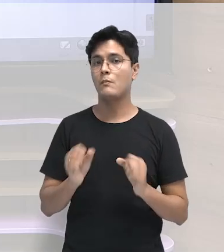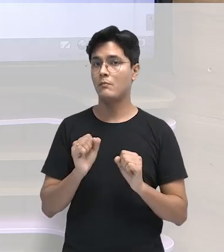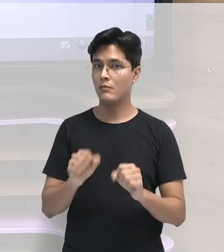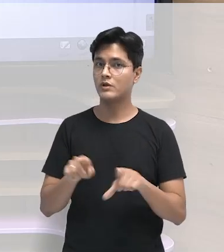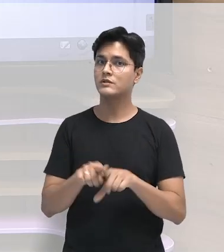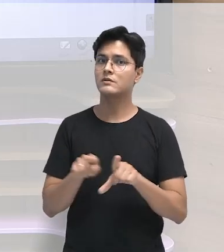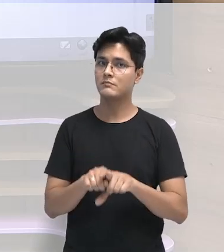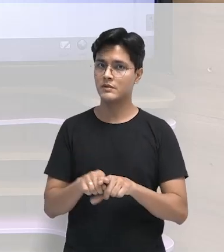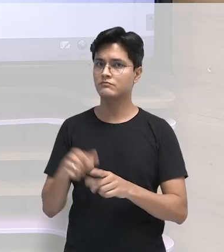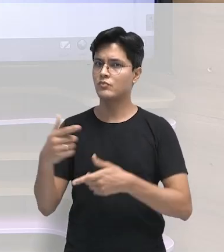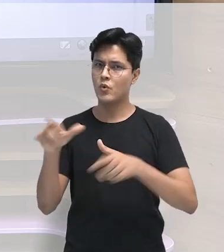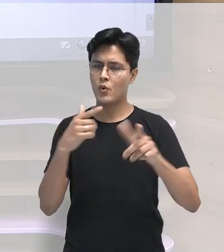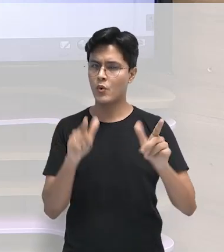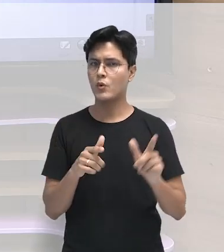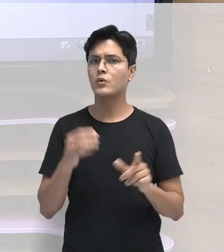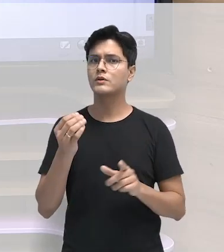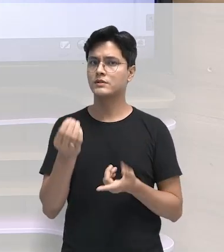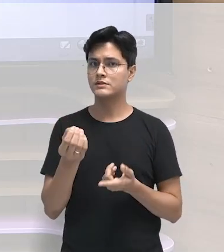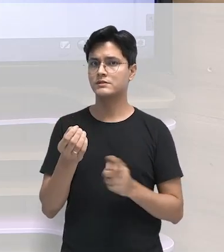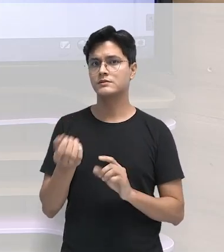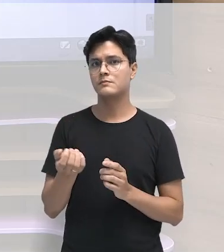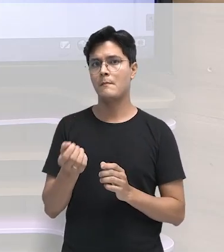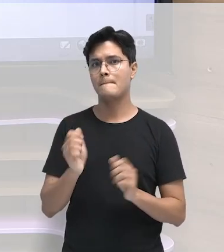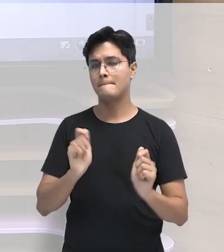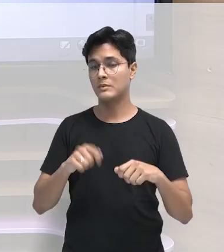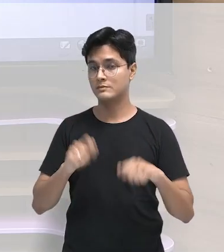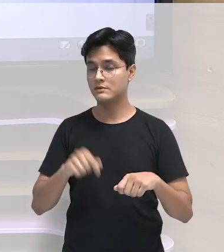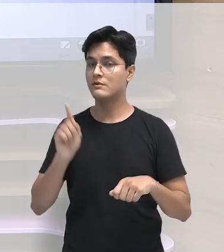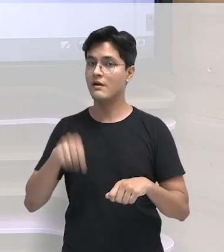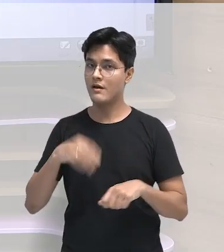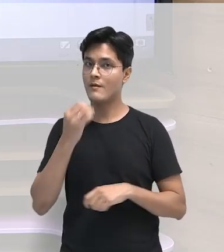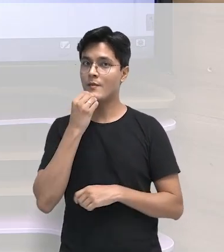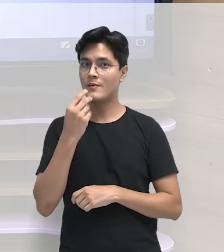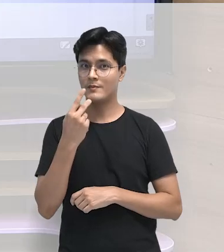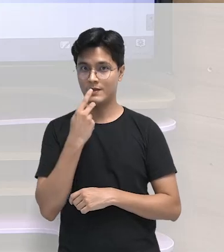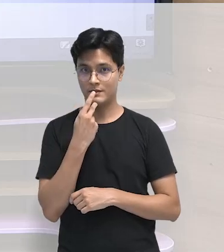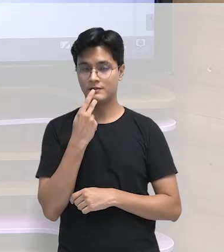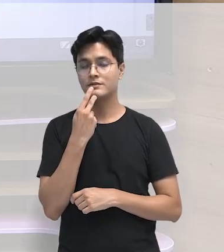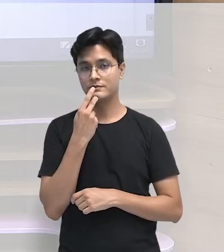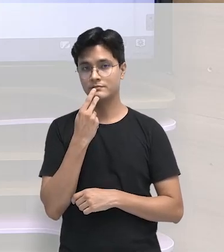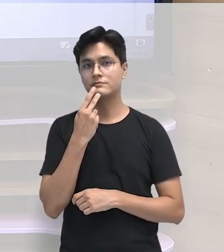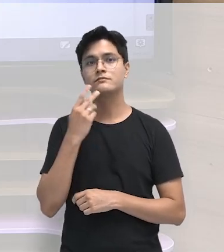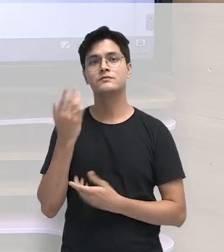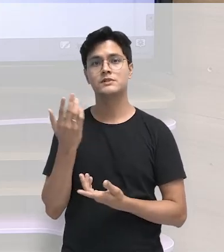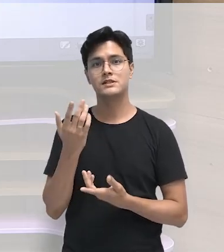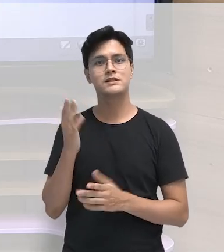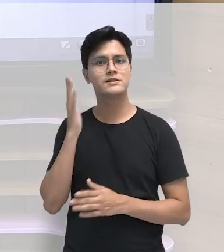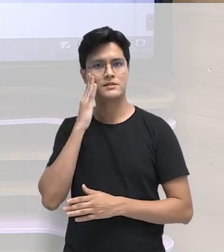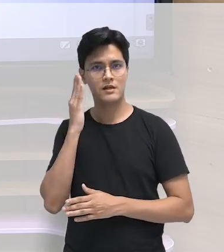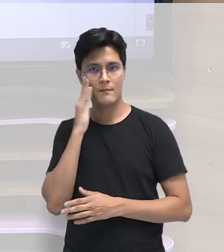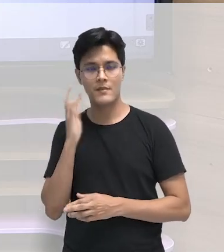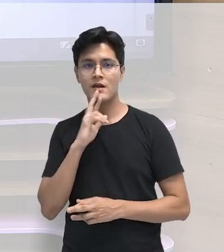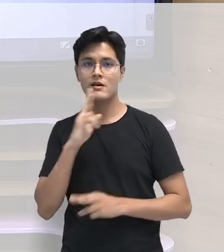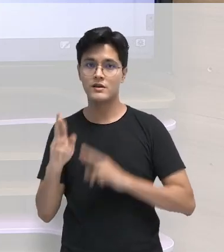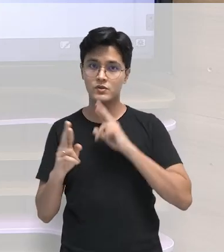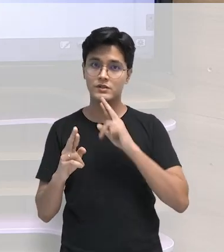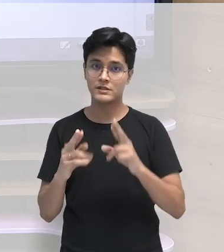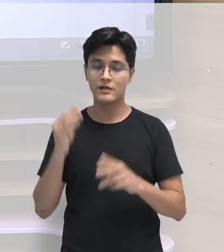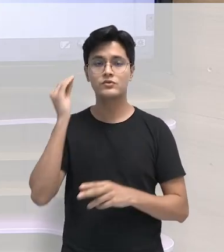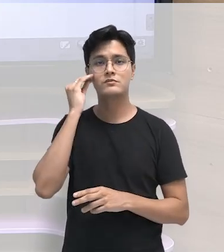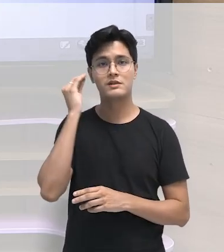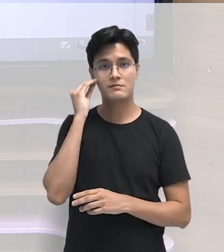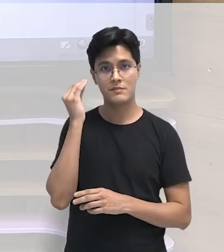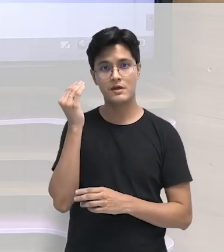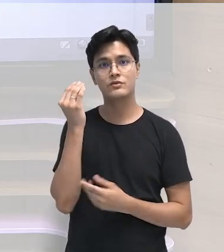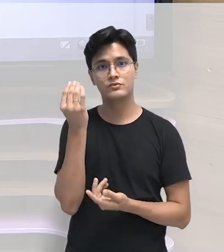outras possibilidades, tá? Isso é a probabilidade, tá? É obter cada resultado de um experimento aleatório, tá?